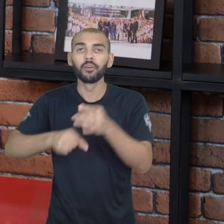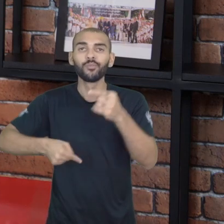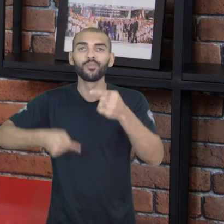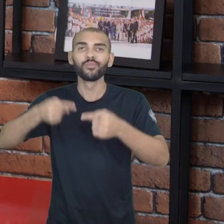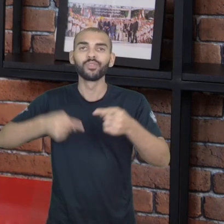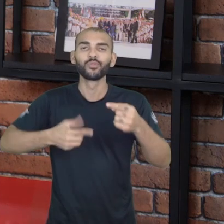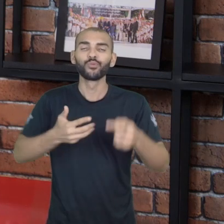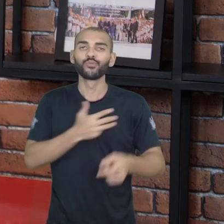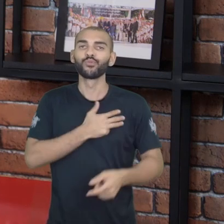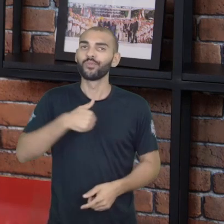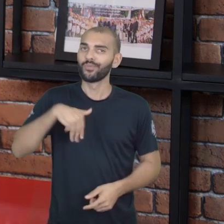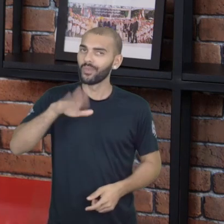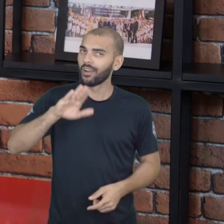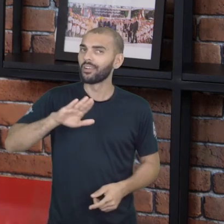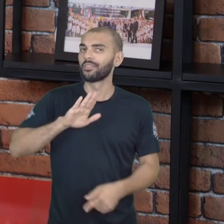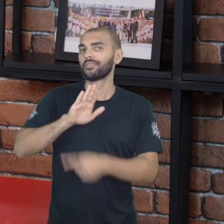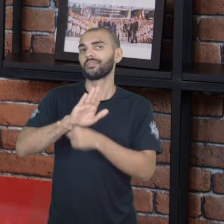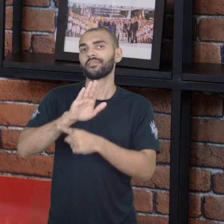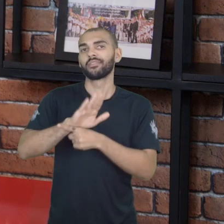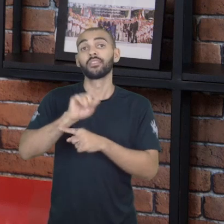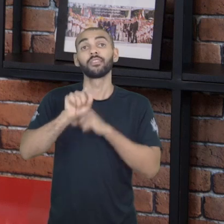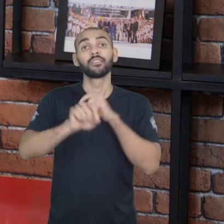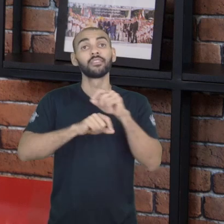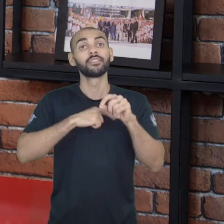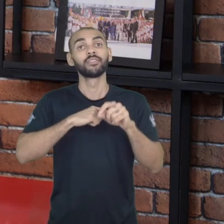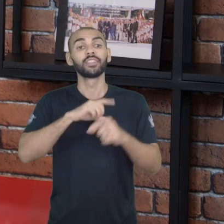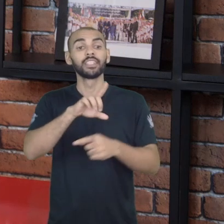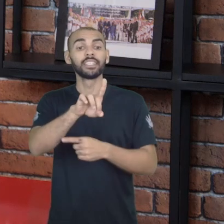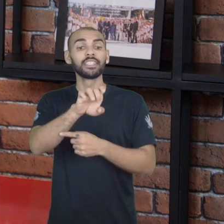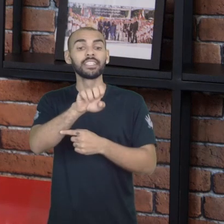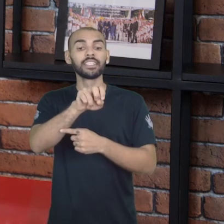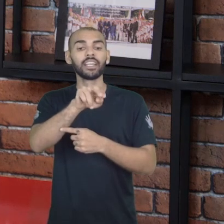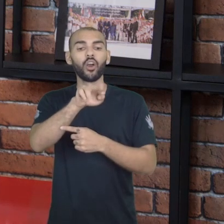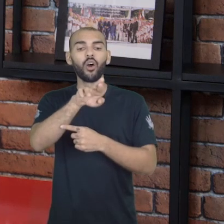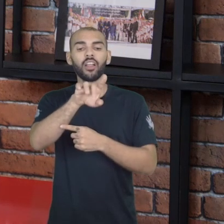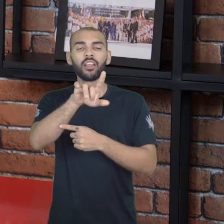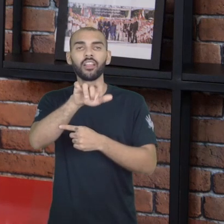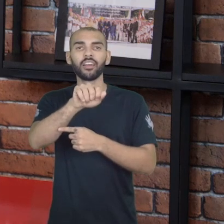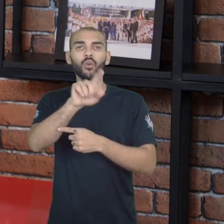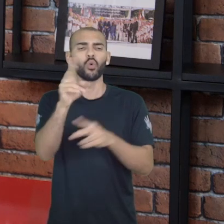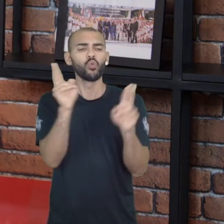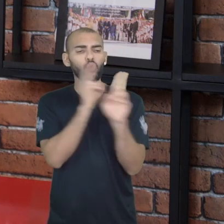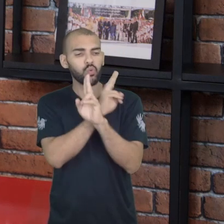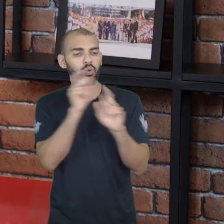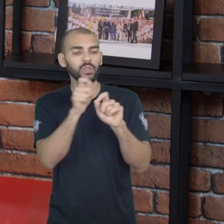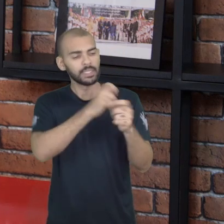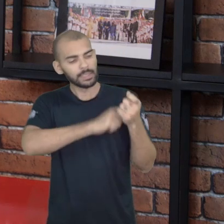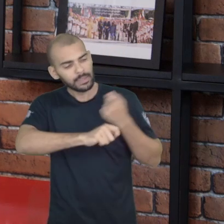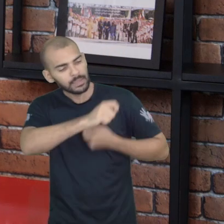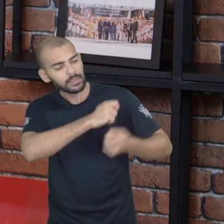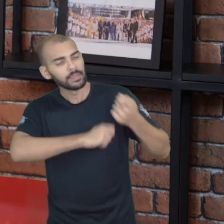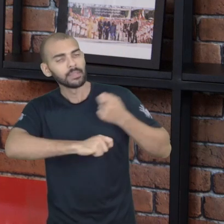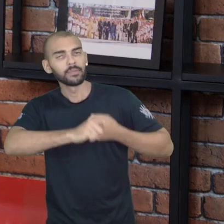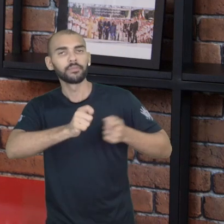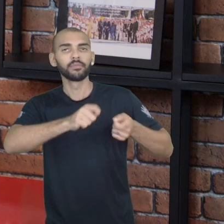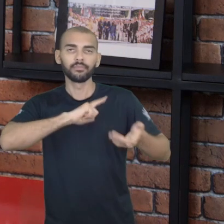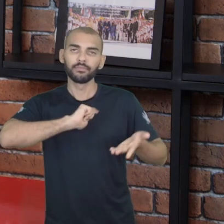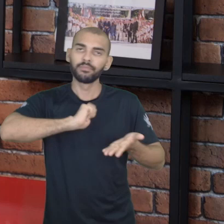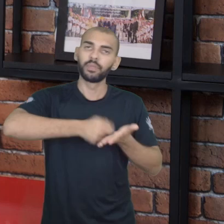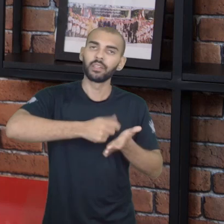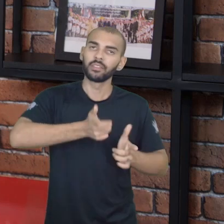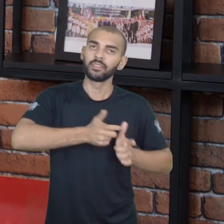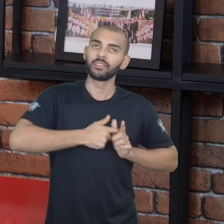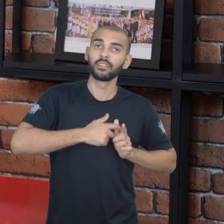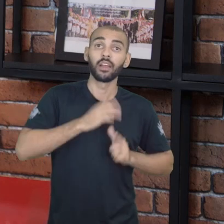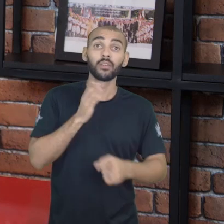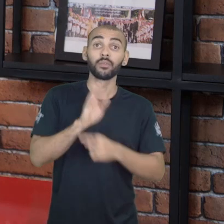as políticas do governo Lula que mais contribuíram para esse avanço, se destaca o Desenrola Brasil, programa emergencial de renegociação das dívidas